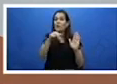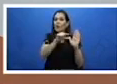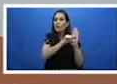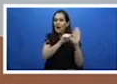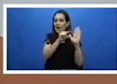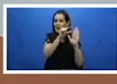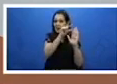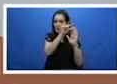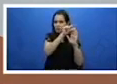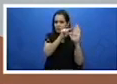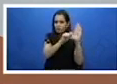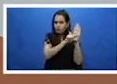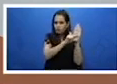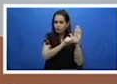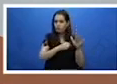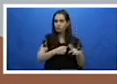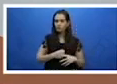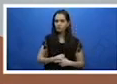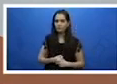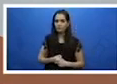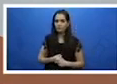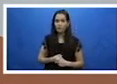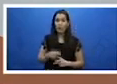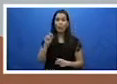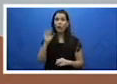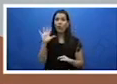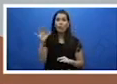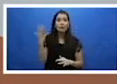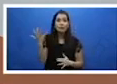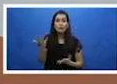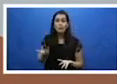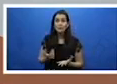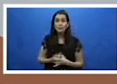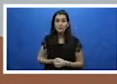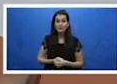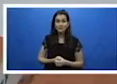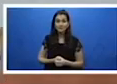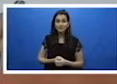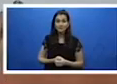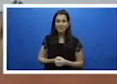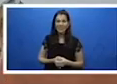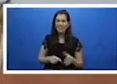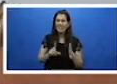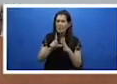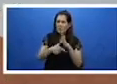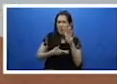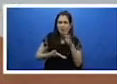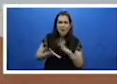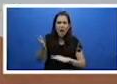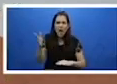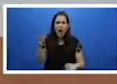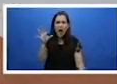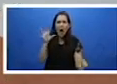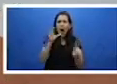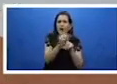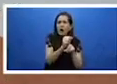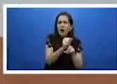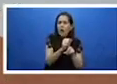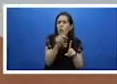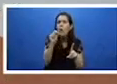reescrita. O que aconteceu quando eles saíram para caçar? Vocês se lembram?